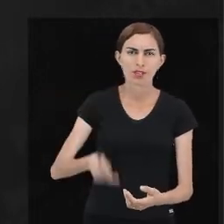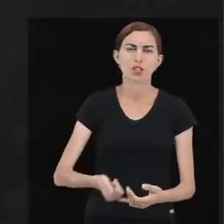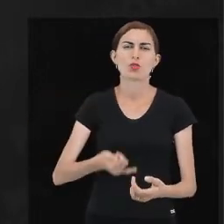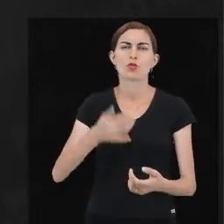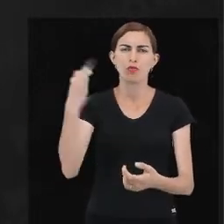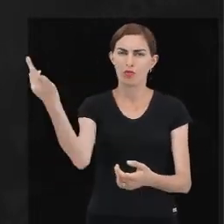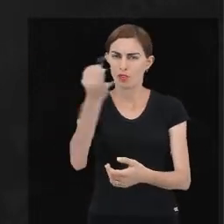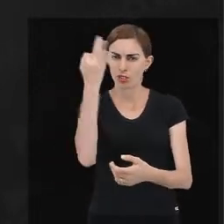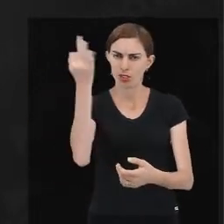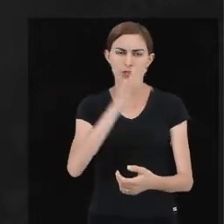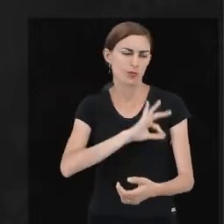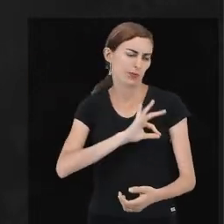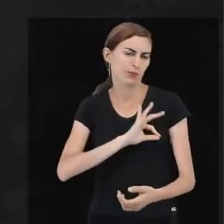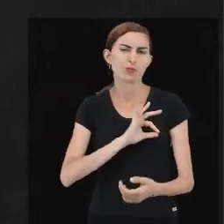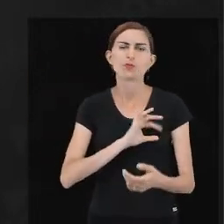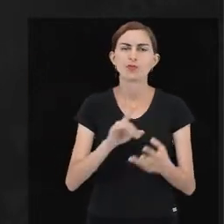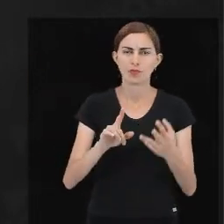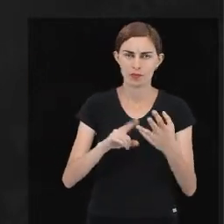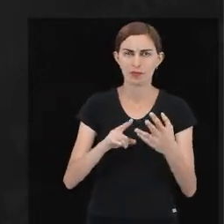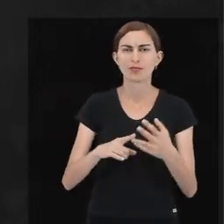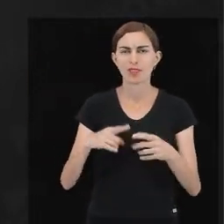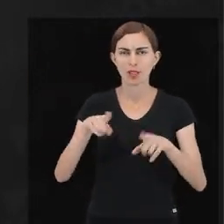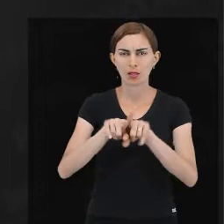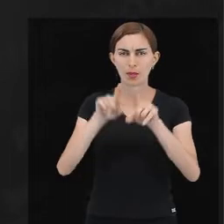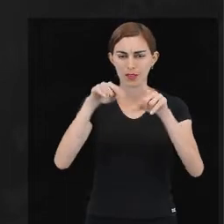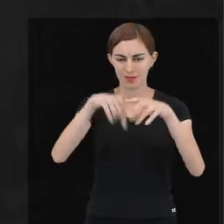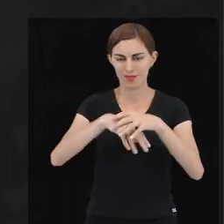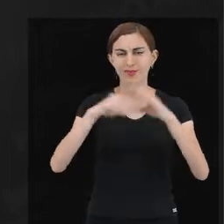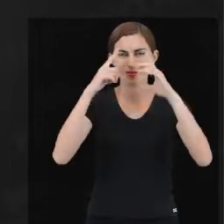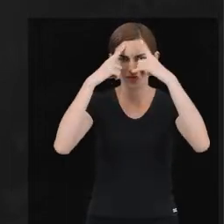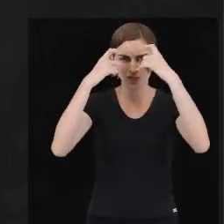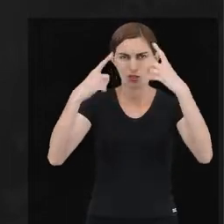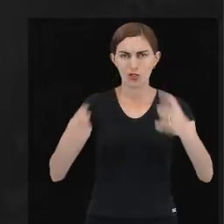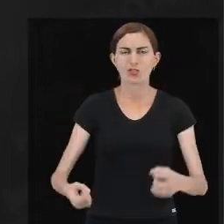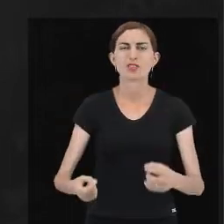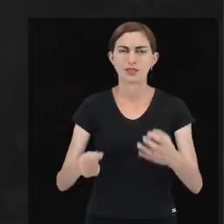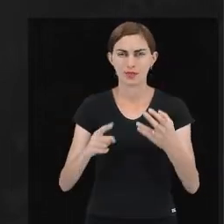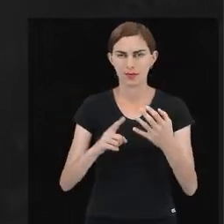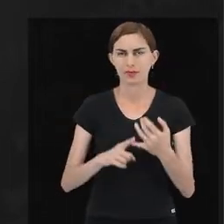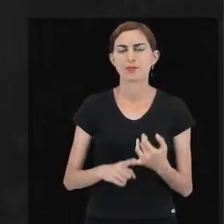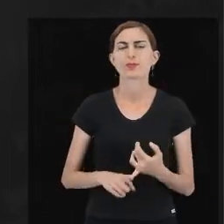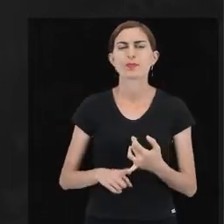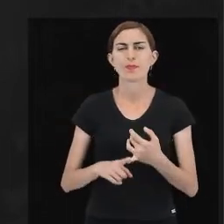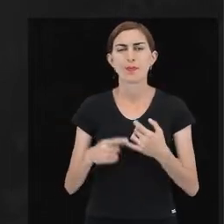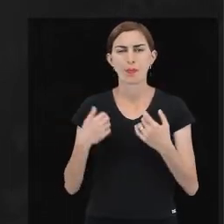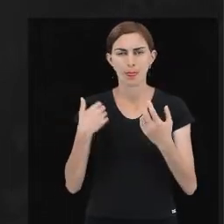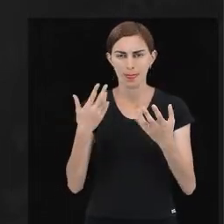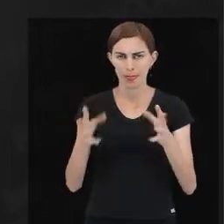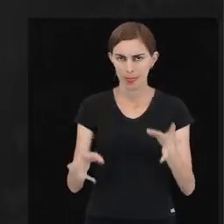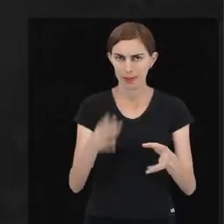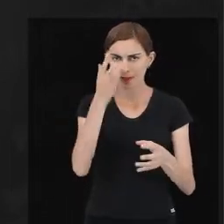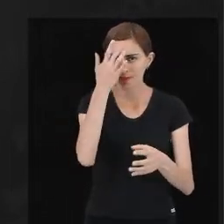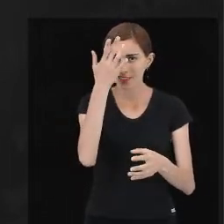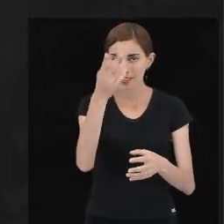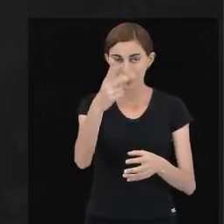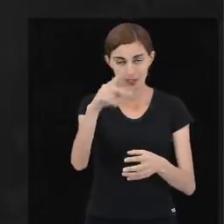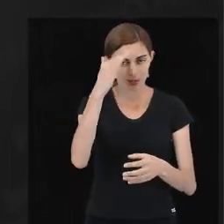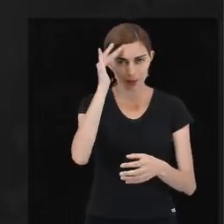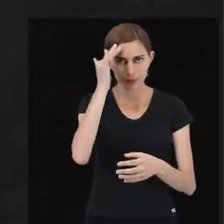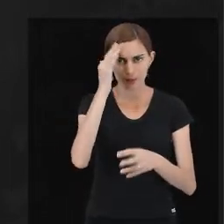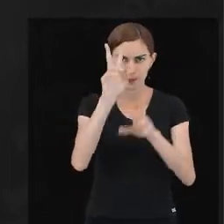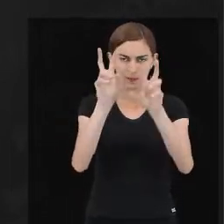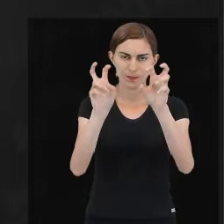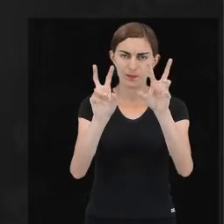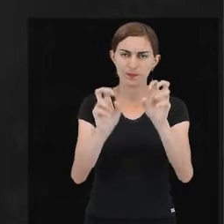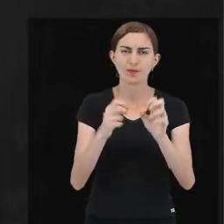os hospitais, que precisam inclusive notificar casos de violência, e a assistência social. Para facilitar a compreensão